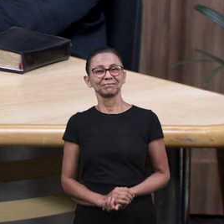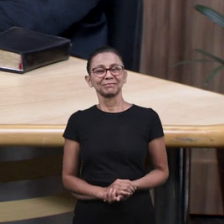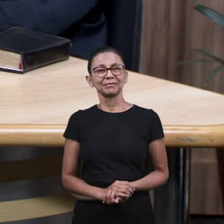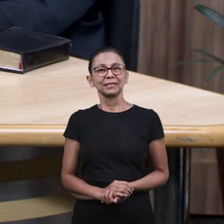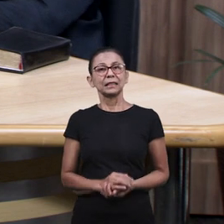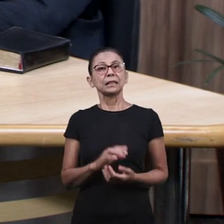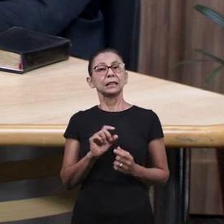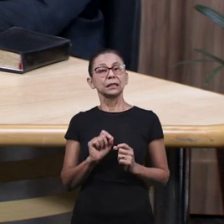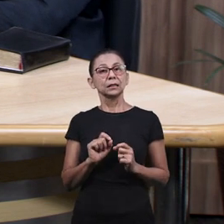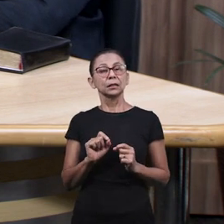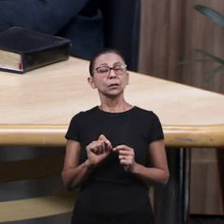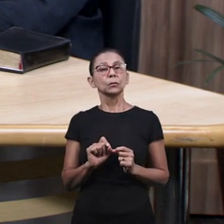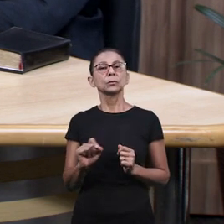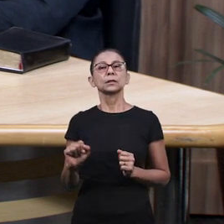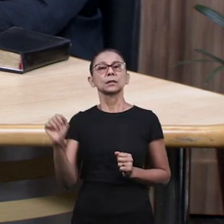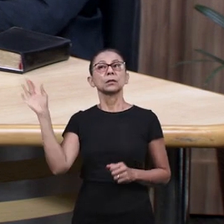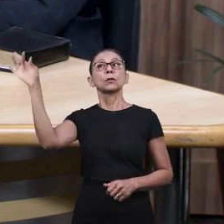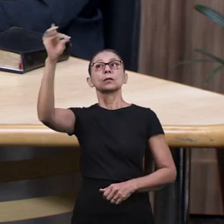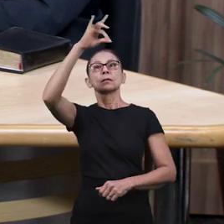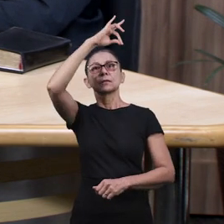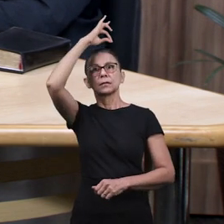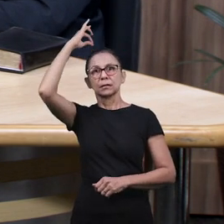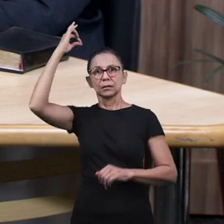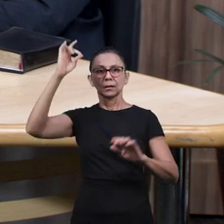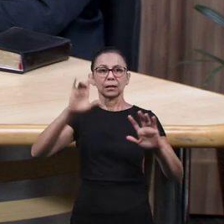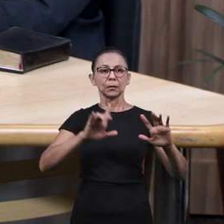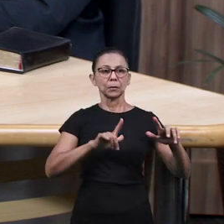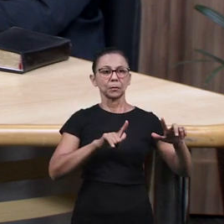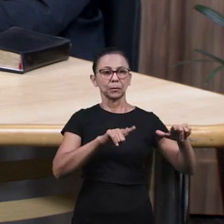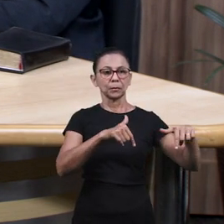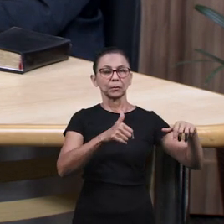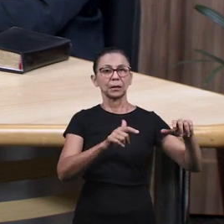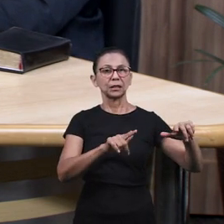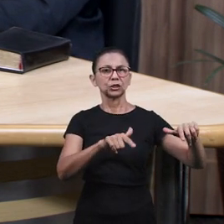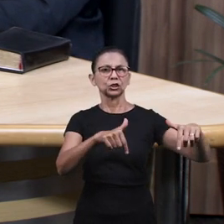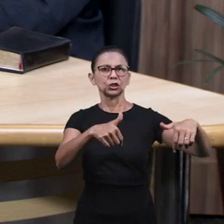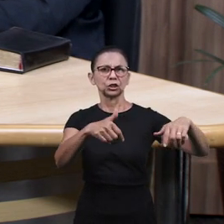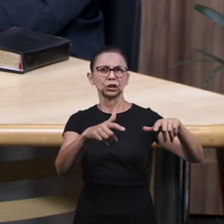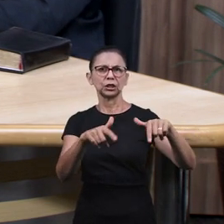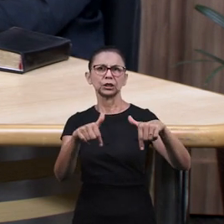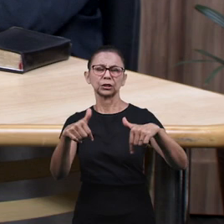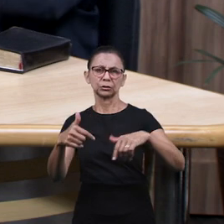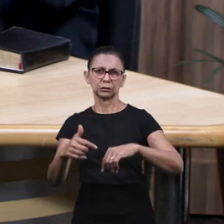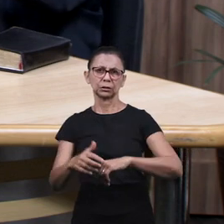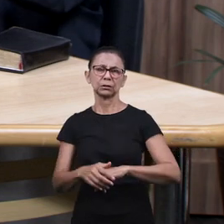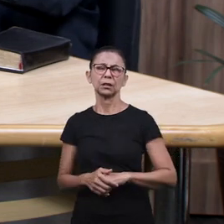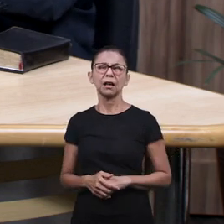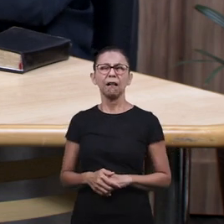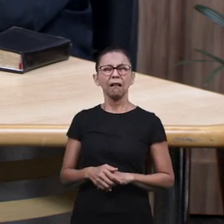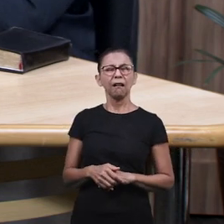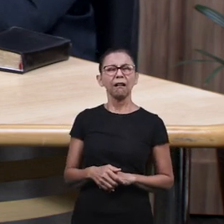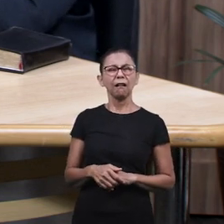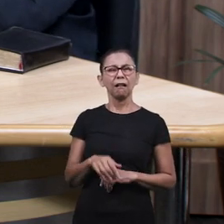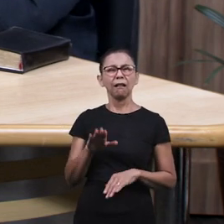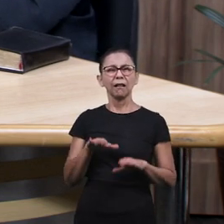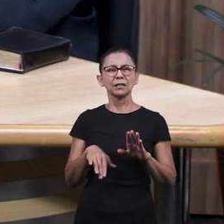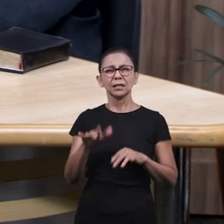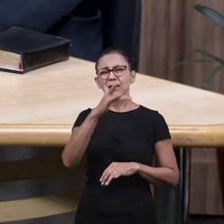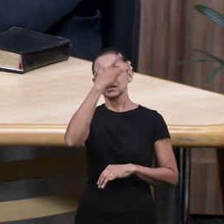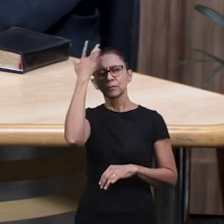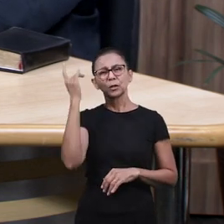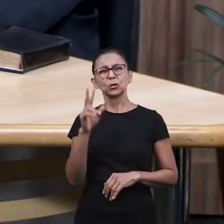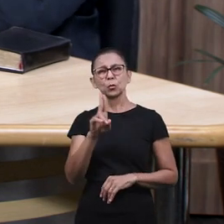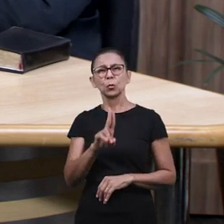se movia. Muitas vezes nós vemos pessoas evangélicas usando essa expressão, né? O mover do Espírito Santo. É isso